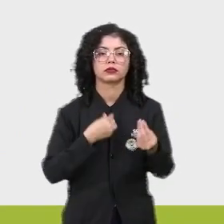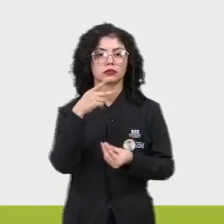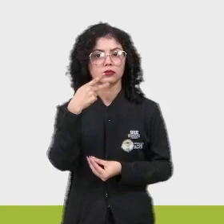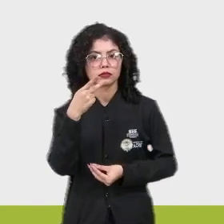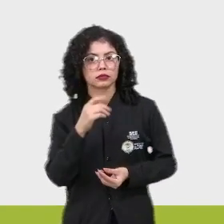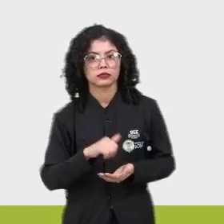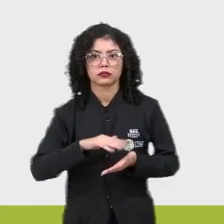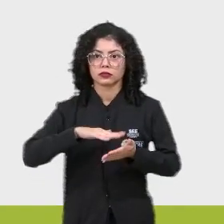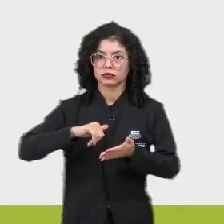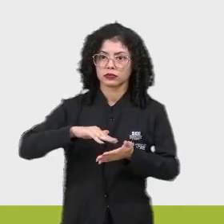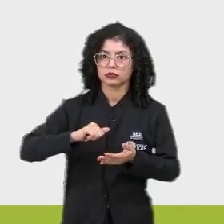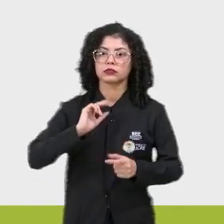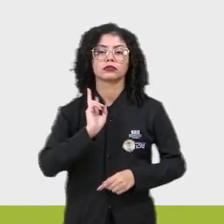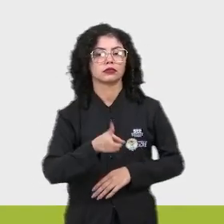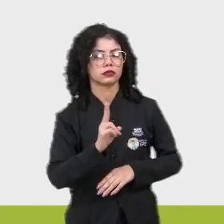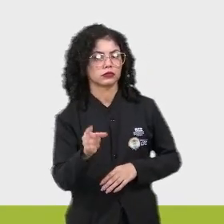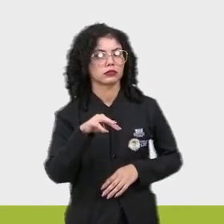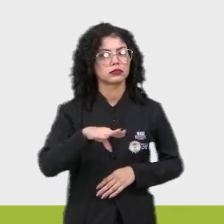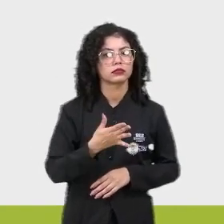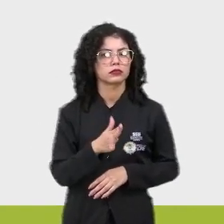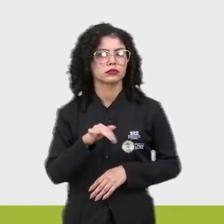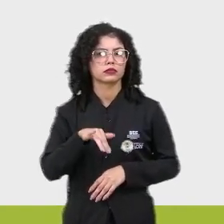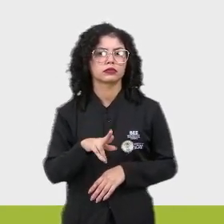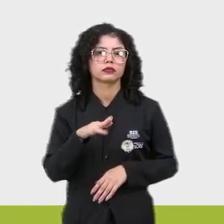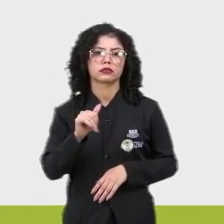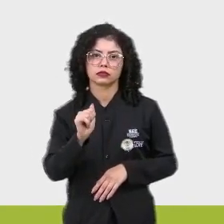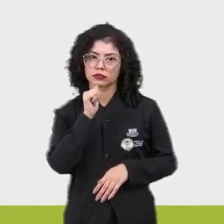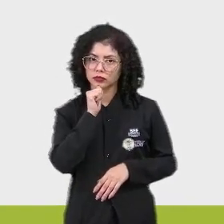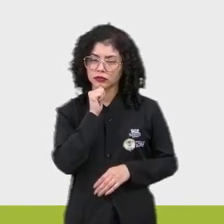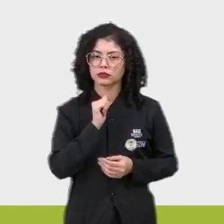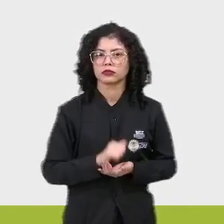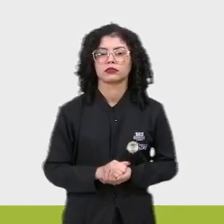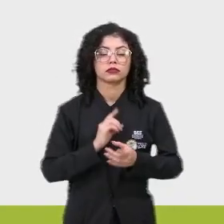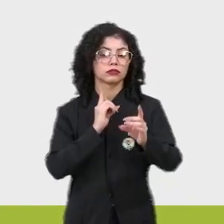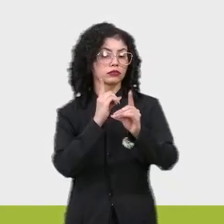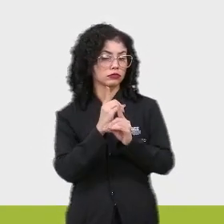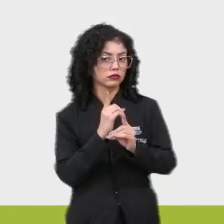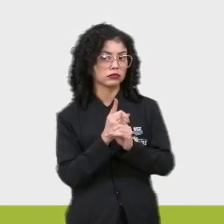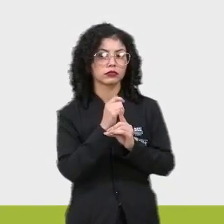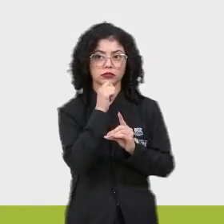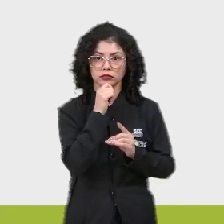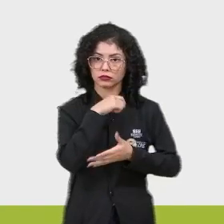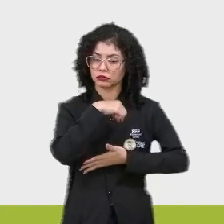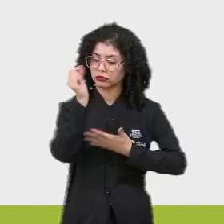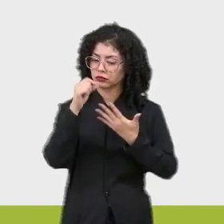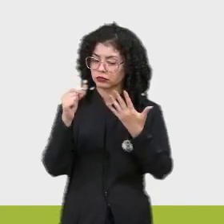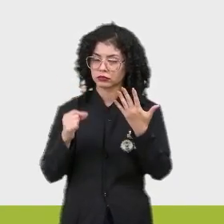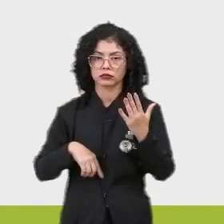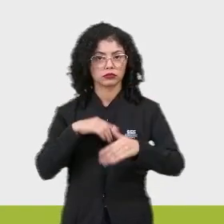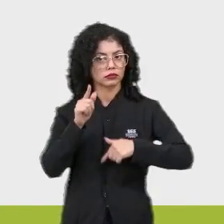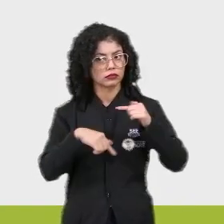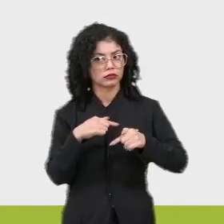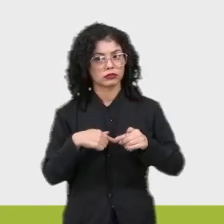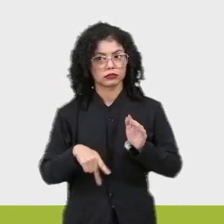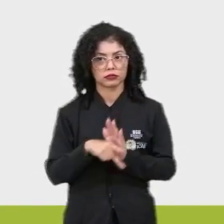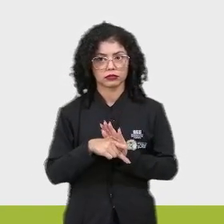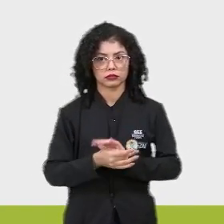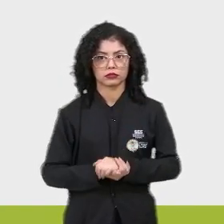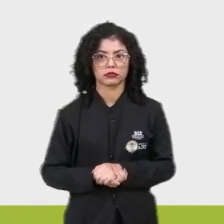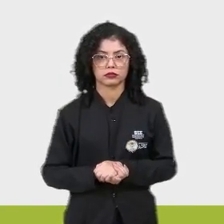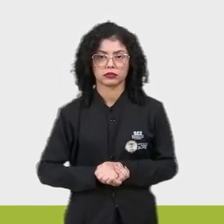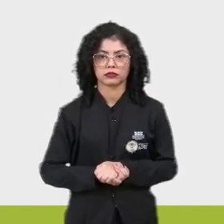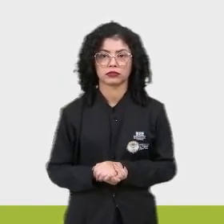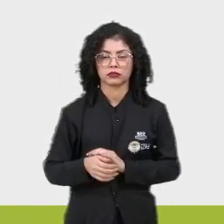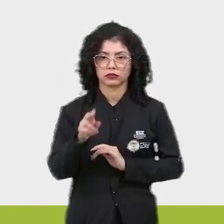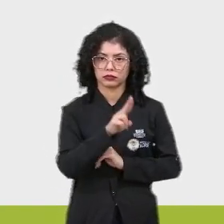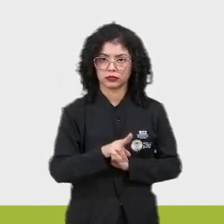ele tirava sempre a média aritmética para encontrar o elemento químico do meio. Vou